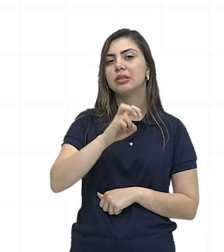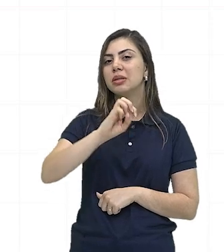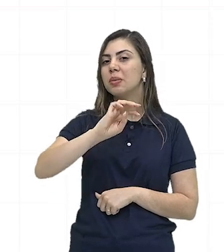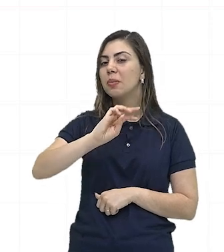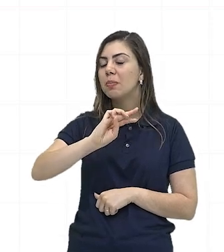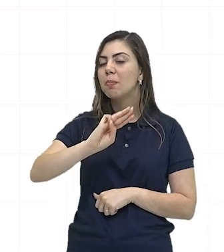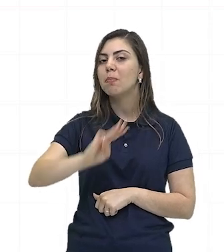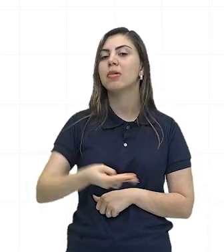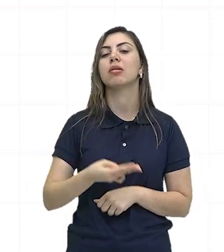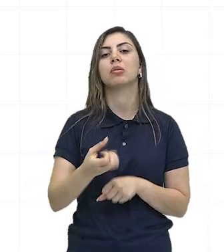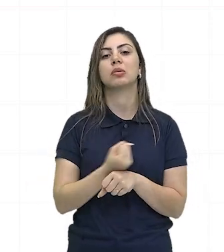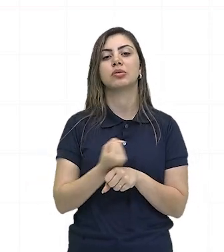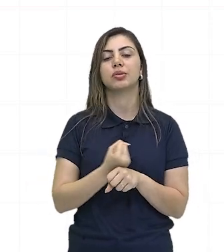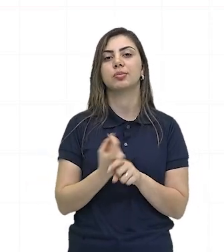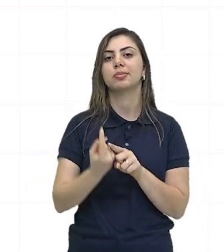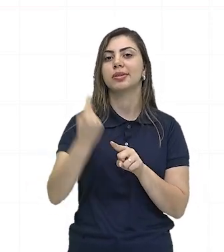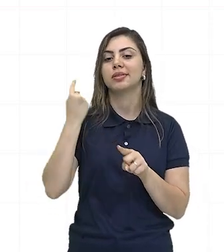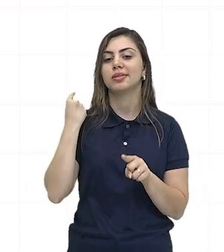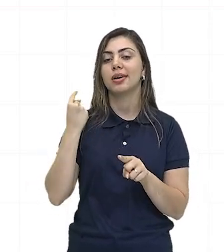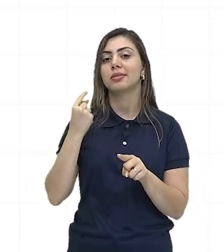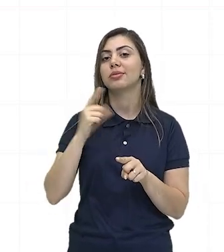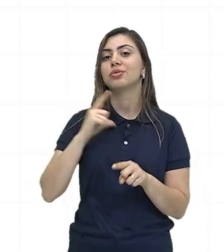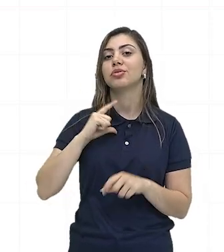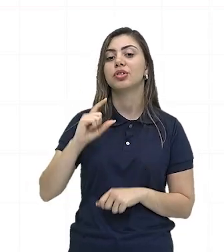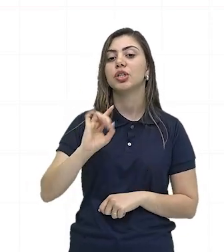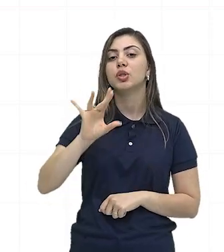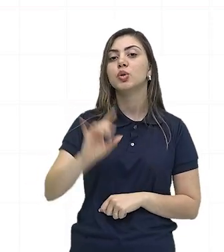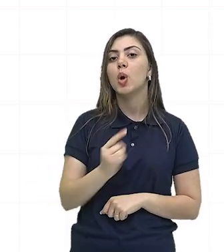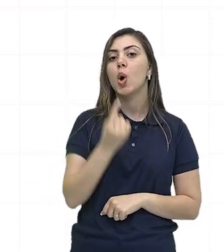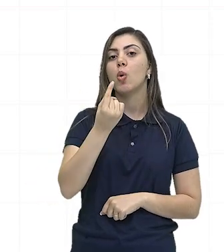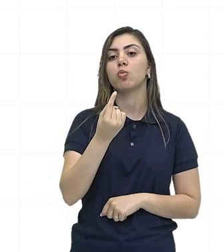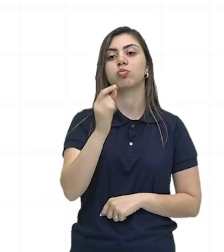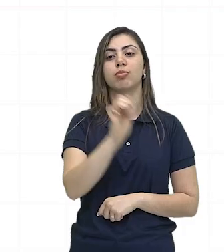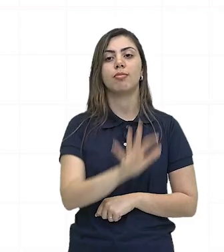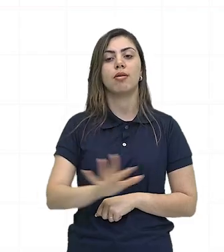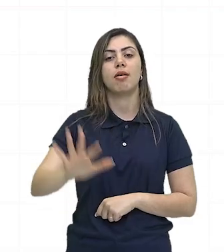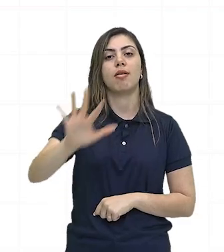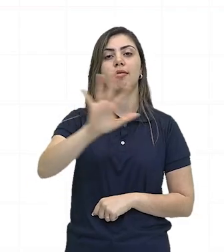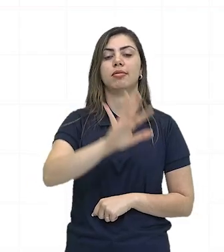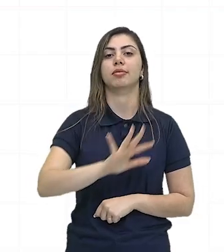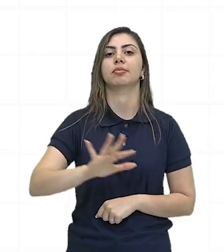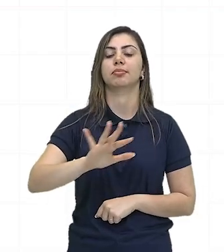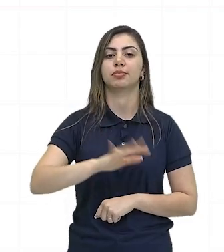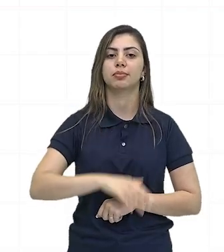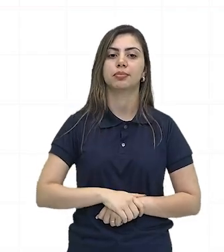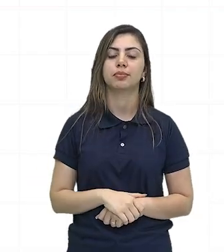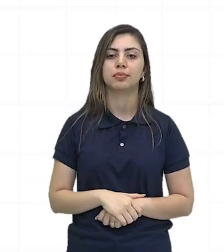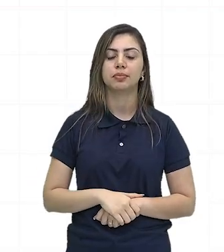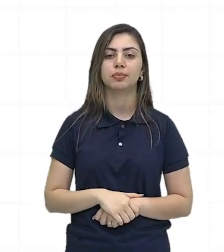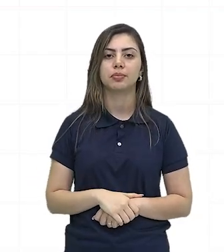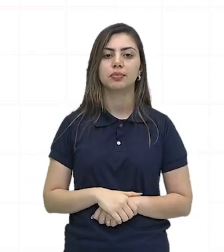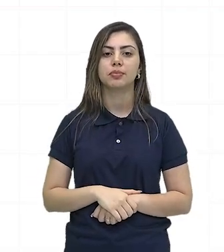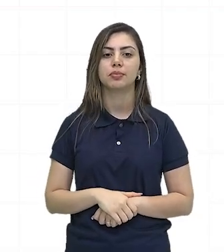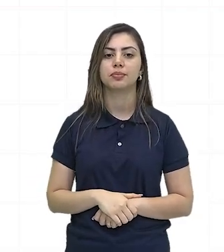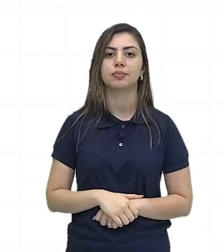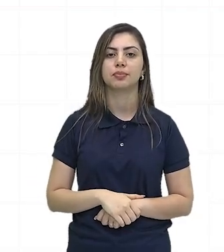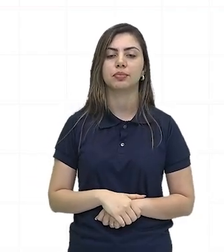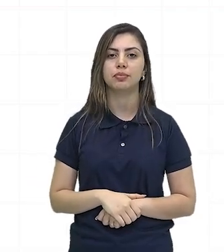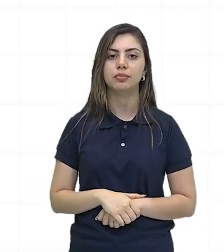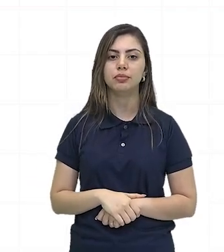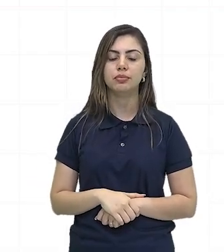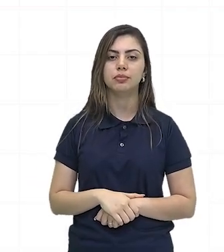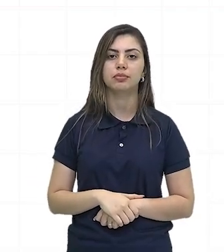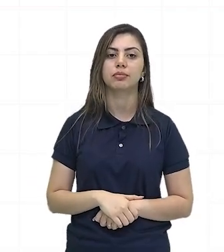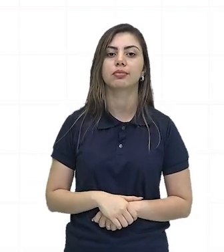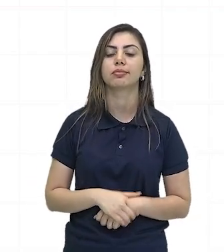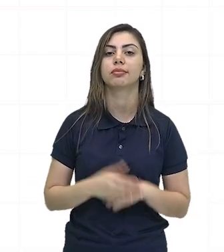que era o supercontinente Pangeia. Os argumentos de Alfred